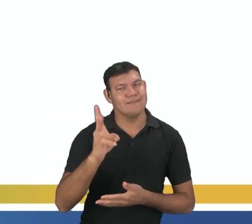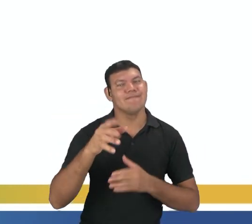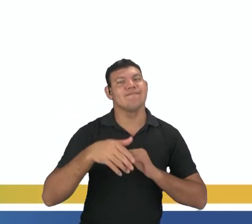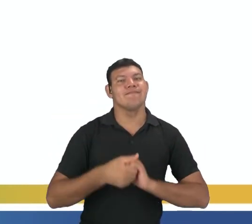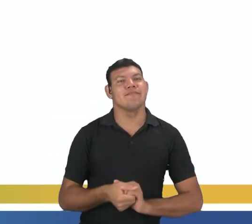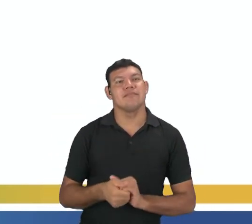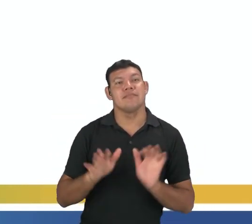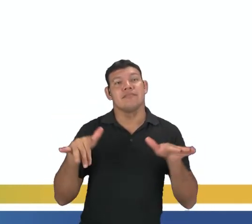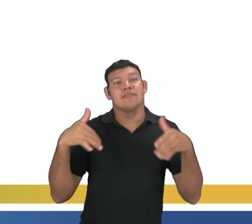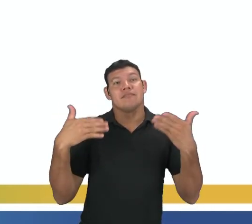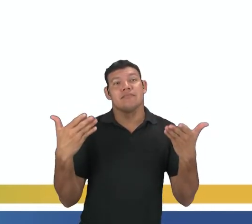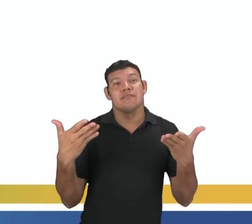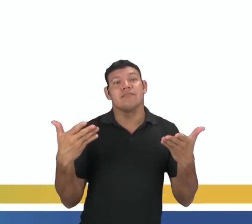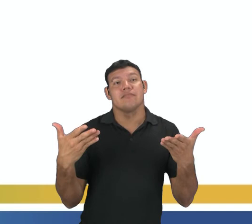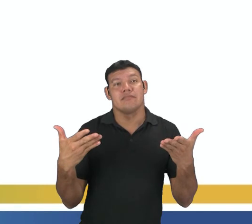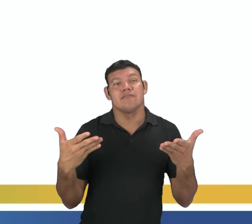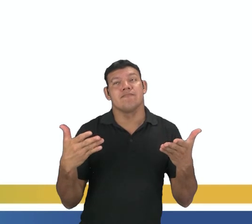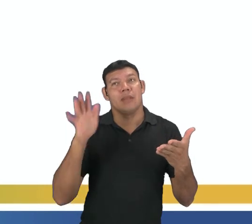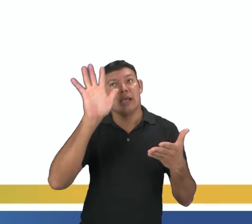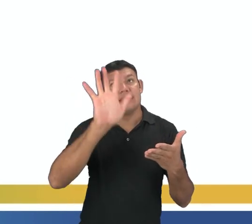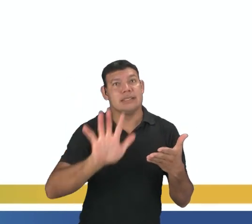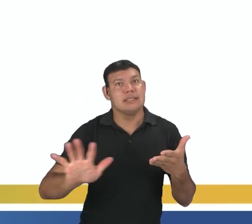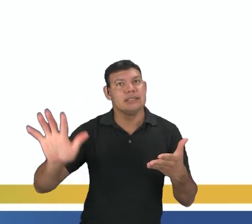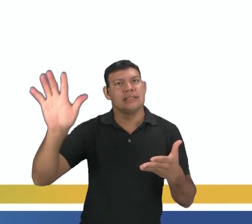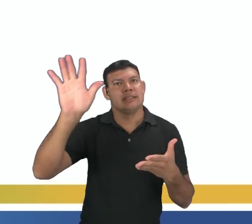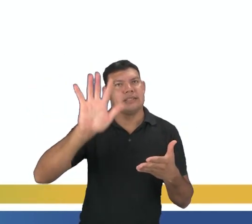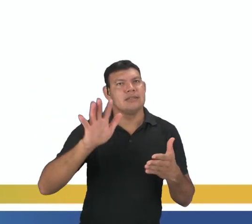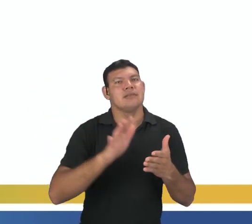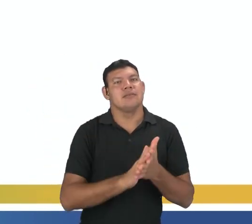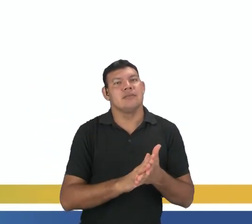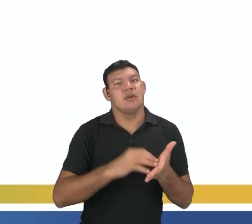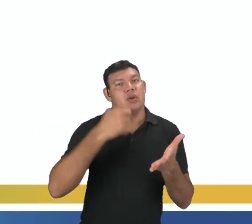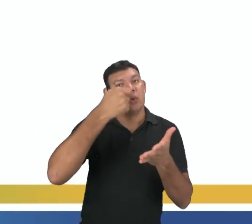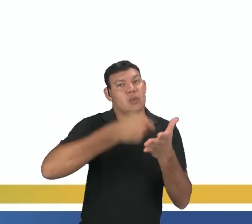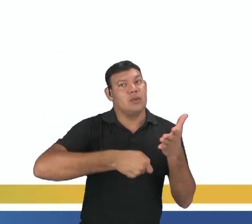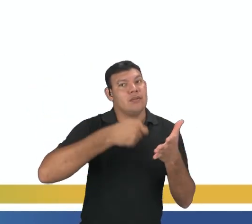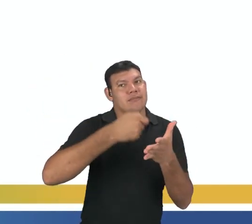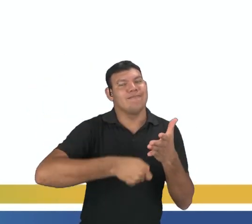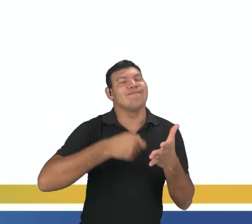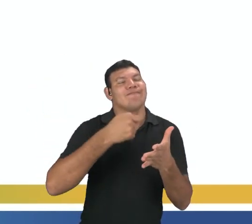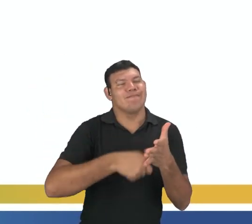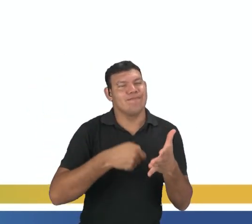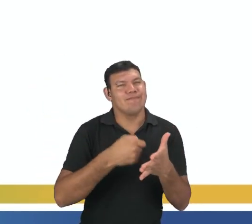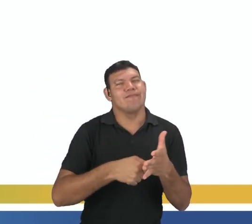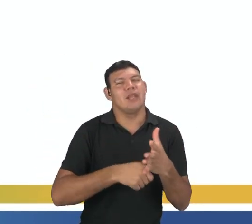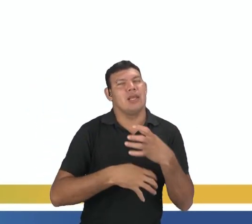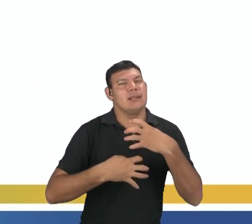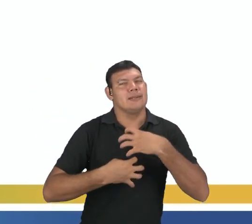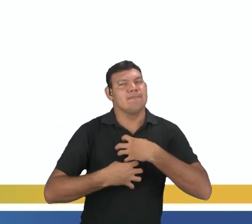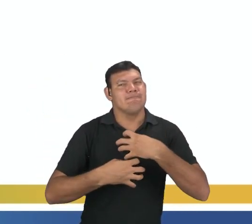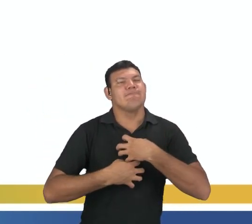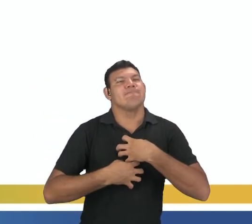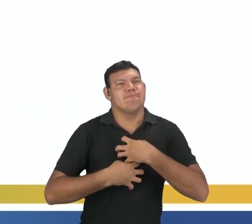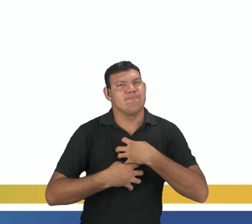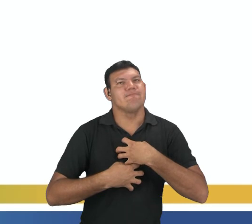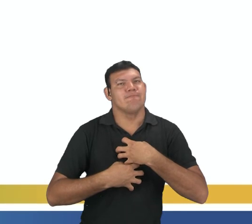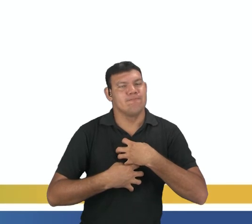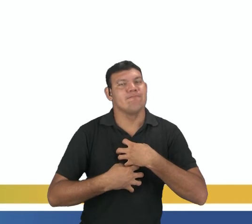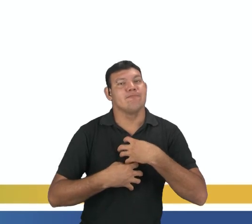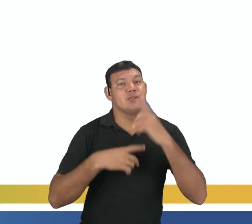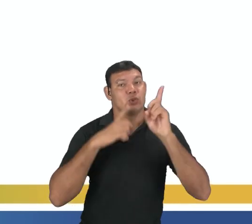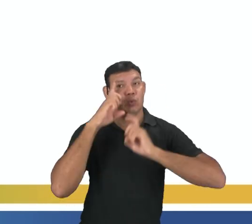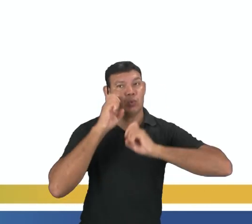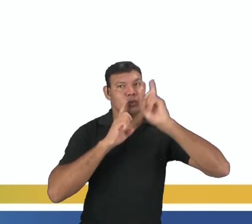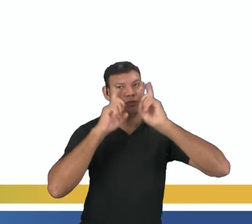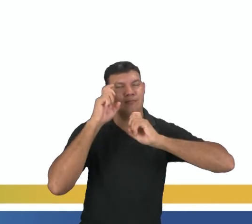continua. Então, geralmente se usa para reforçar uma situação, um sentimento, uma expressão,